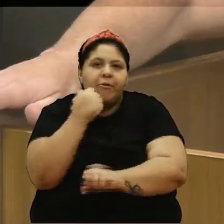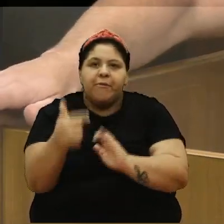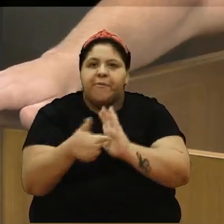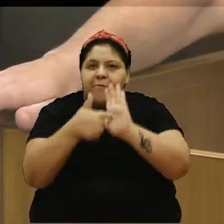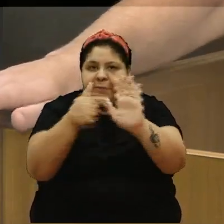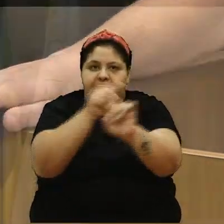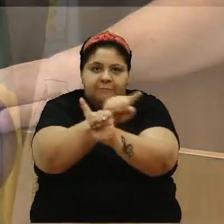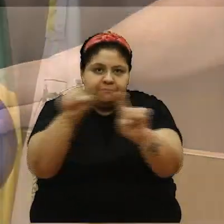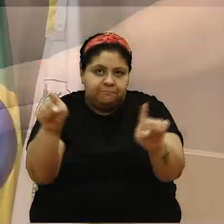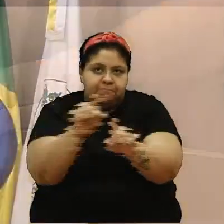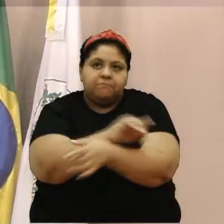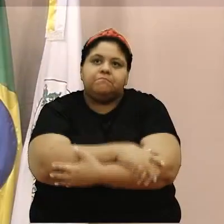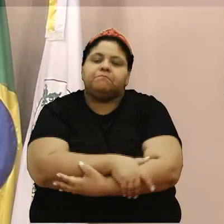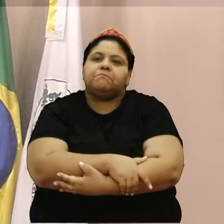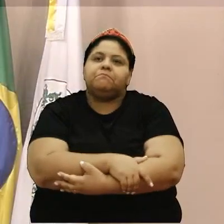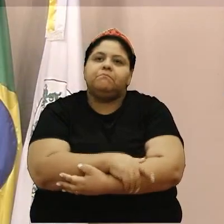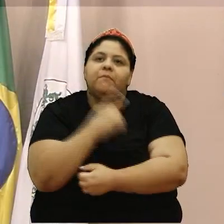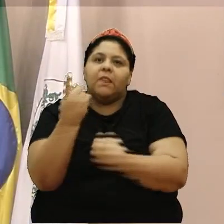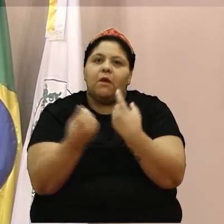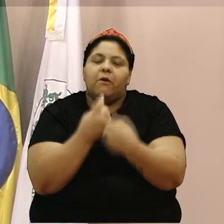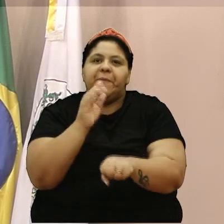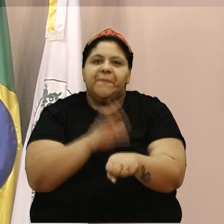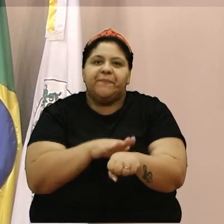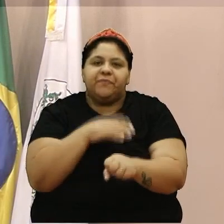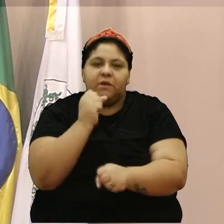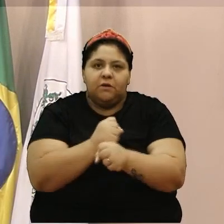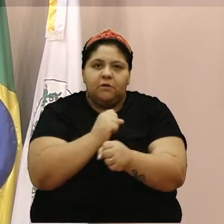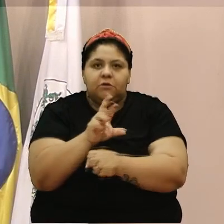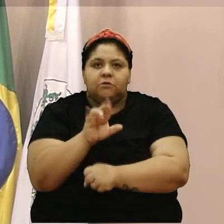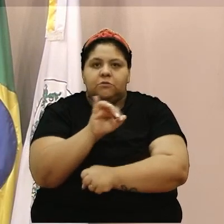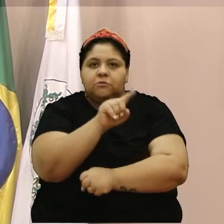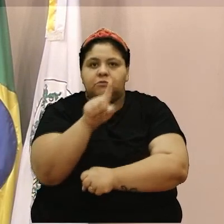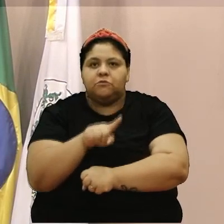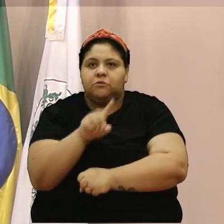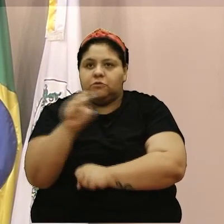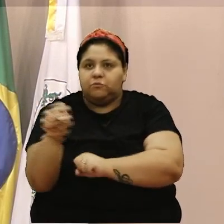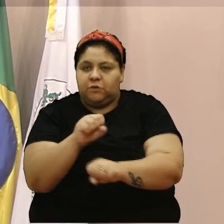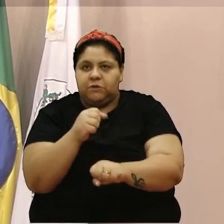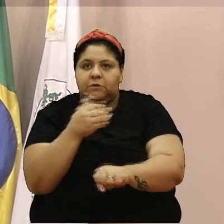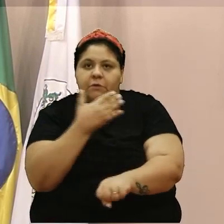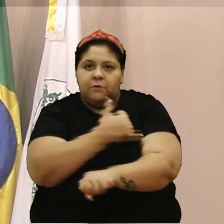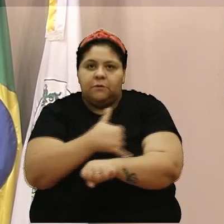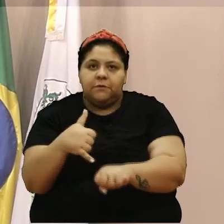de casa aqui, então, alguns momentos da obra do Desvio Riço lá. Pode passar.